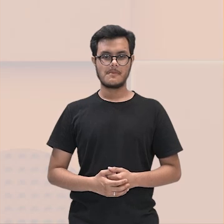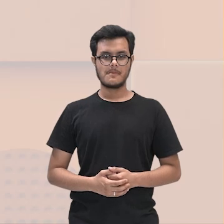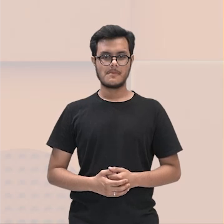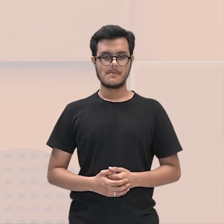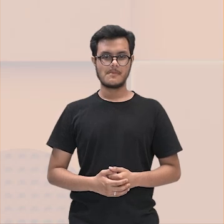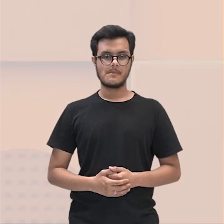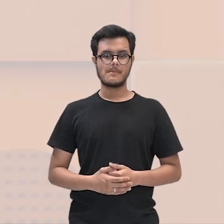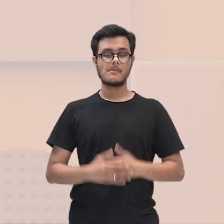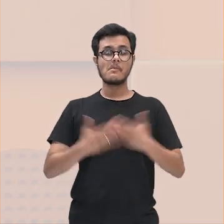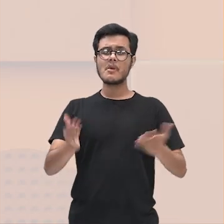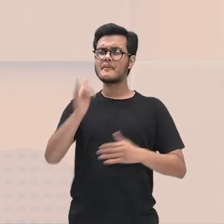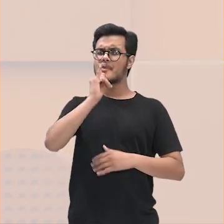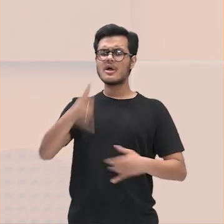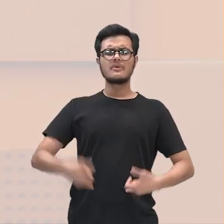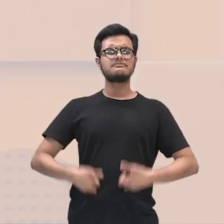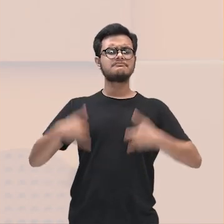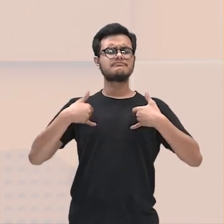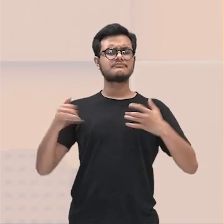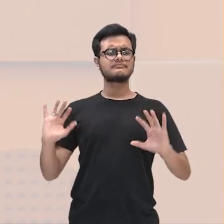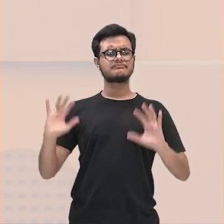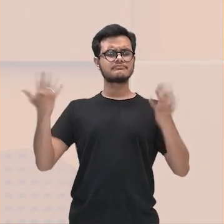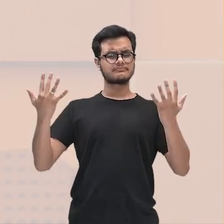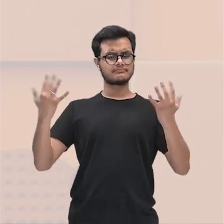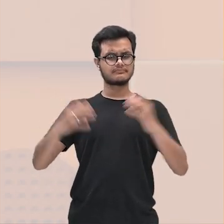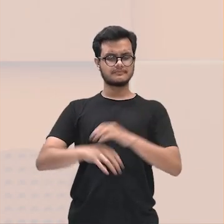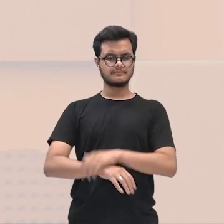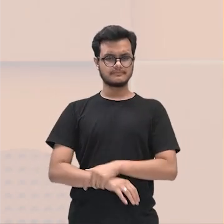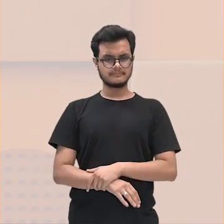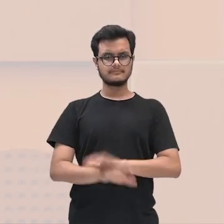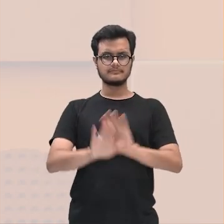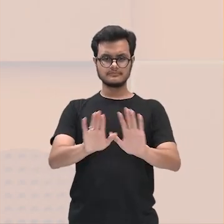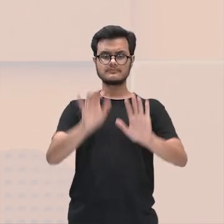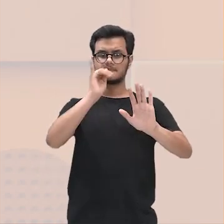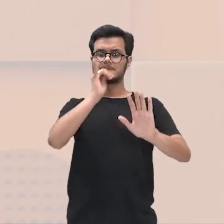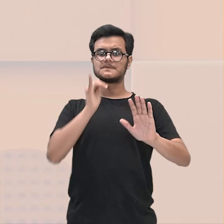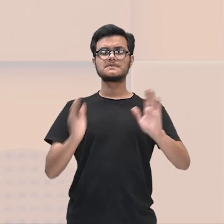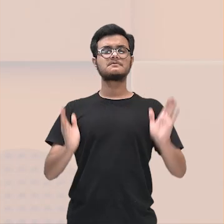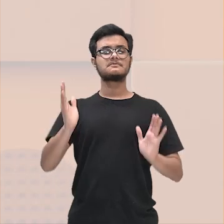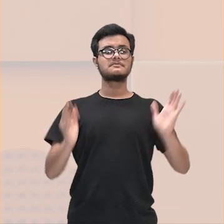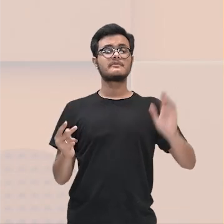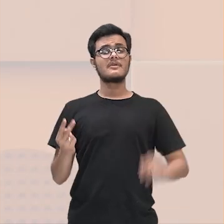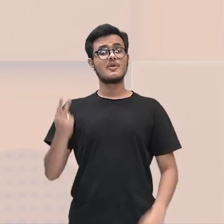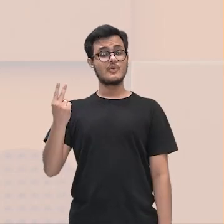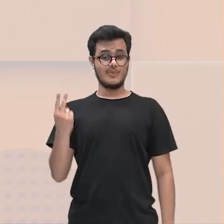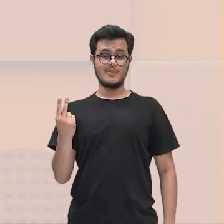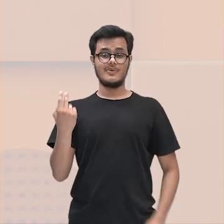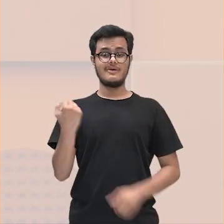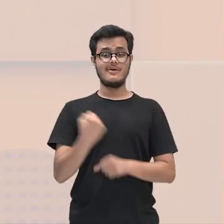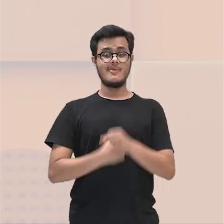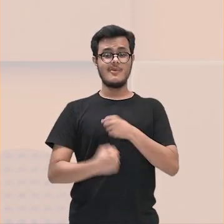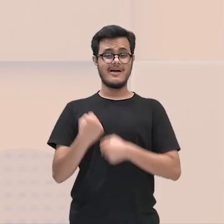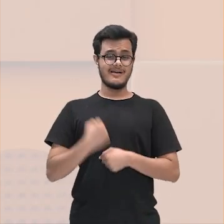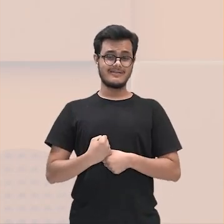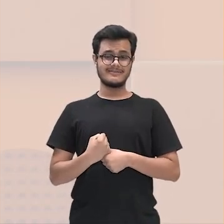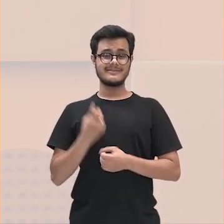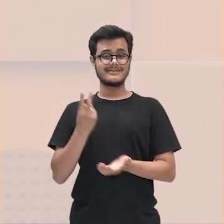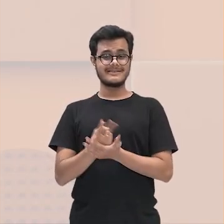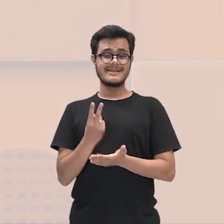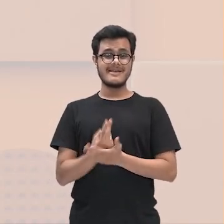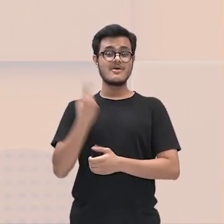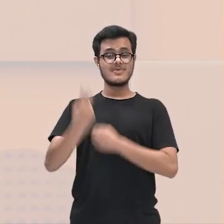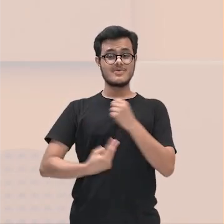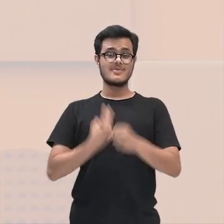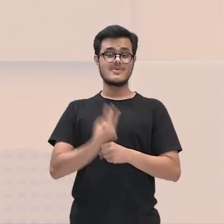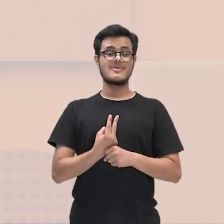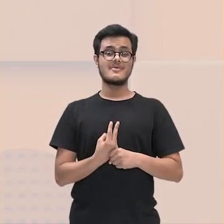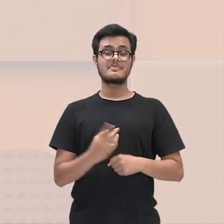do aniversário. Olha só, os aniversários eles eram celebrados 2 vezes por ano, só para a gente ter uma ideia. No